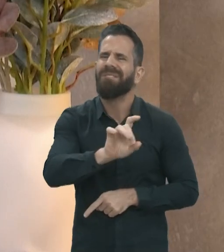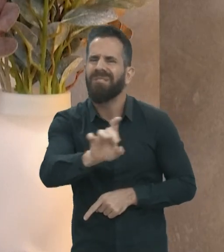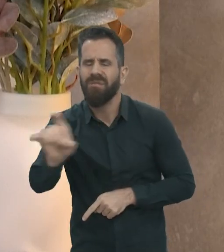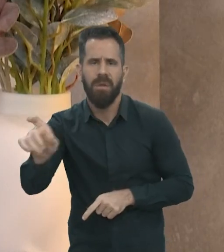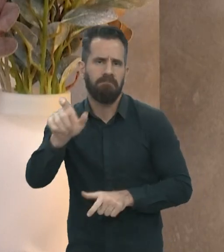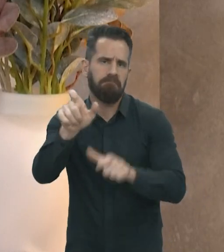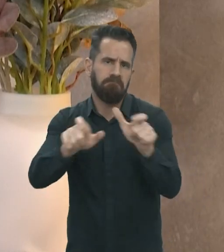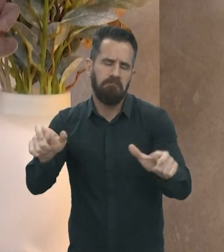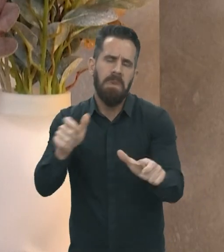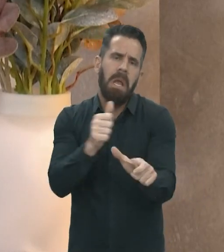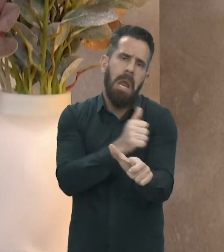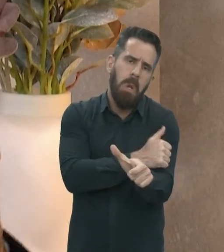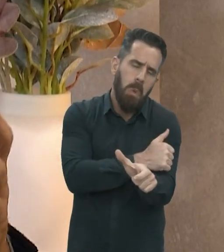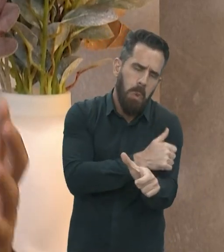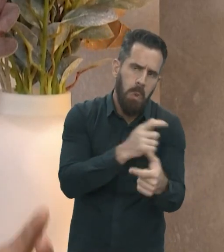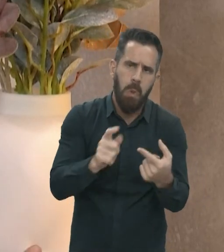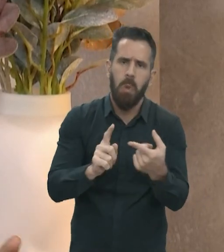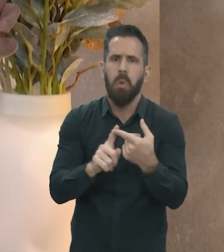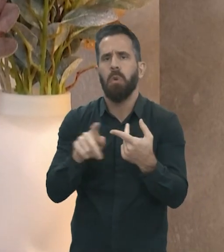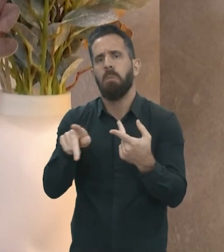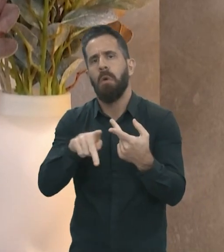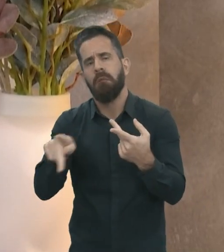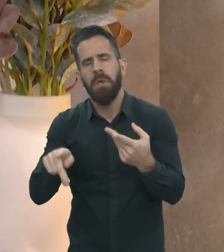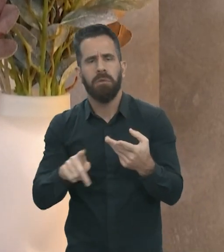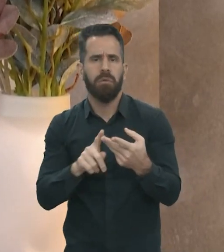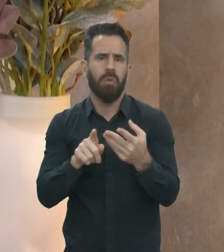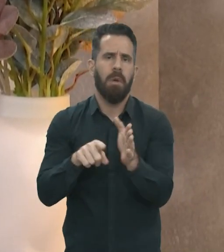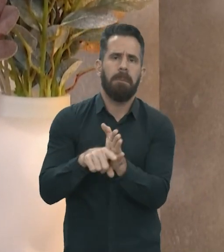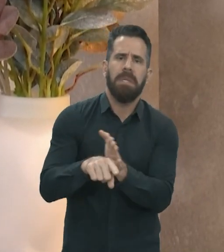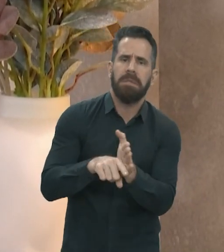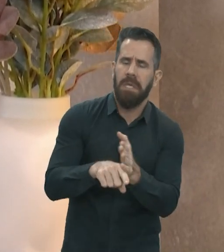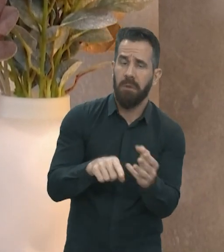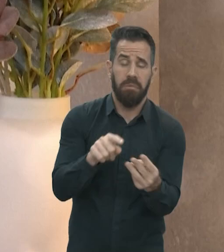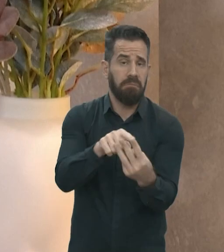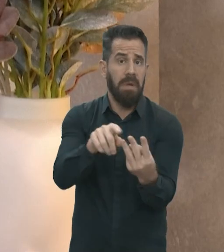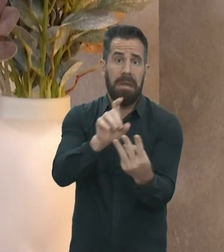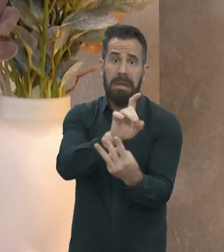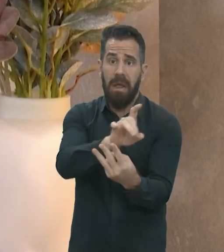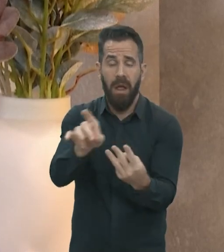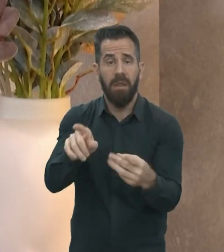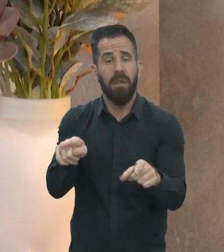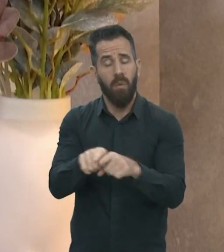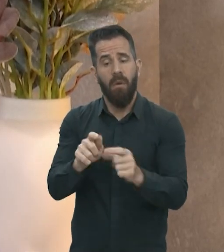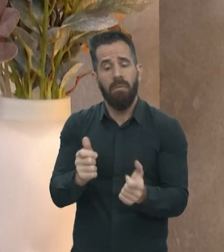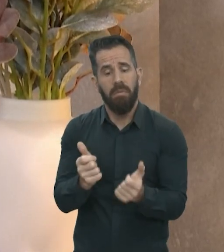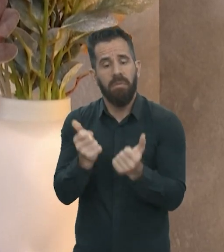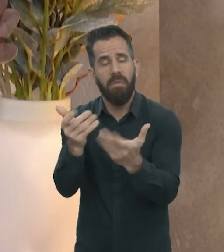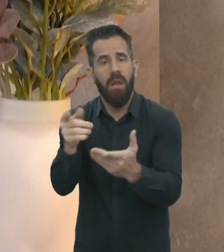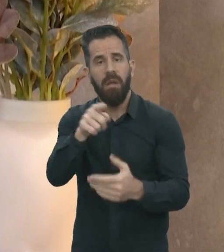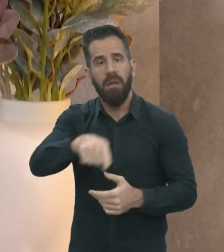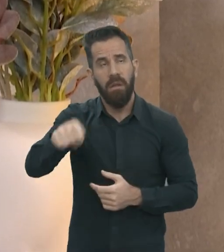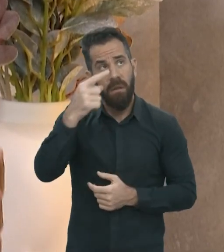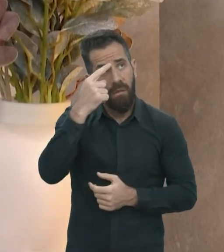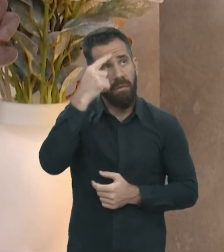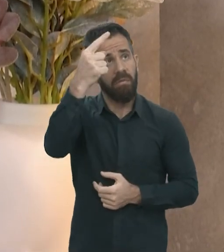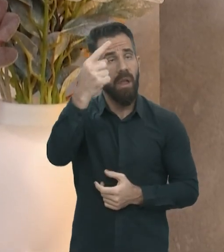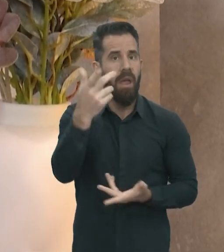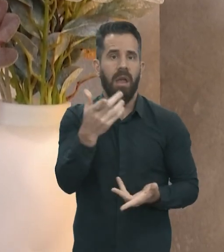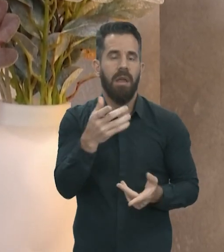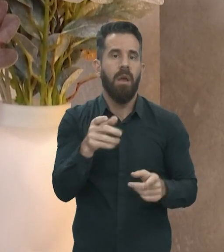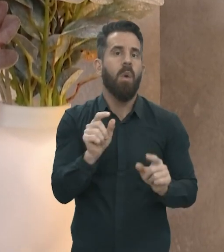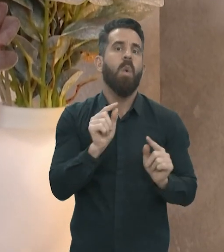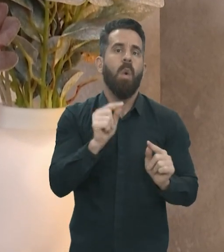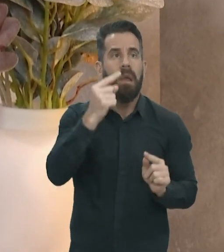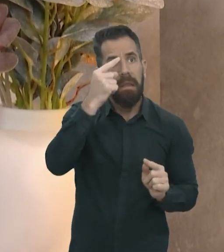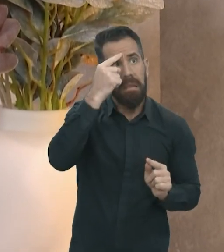professores e pesquisadores busquem nas suas unidades caminhos para desenvolver projetos de inovação. Cássio, inovação se faz